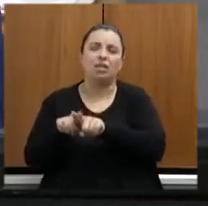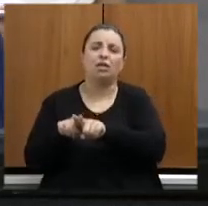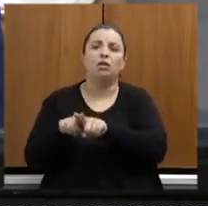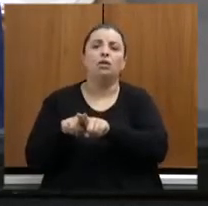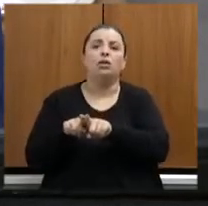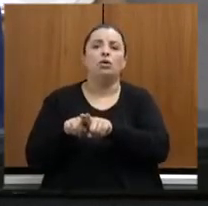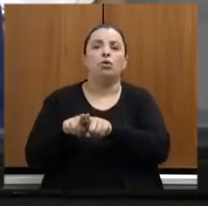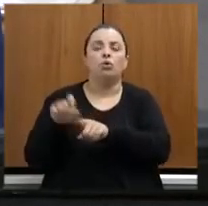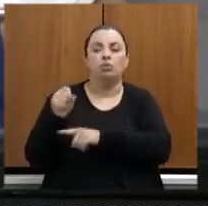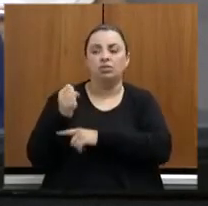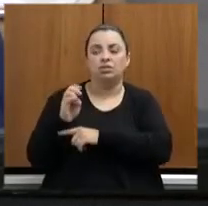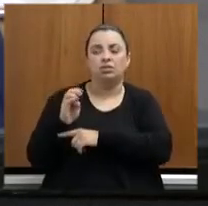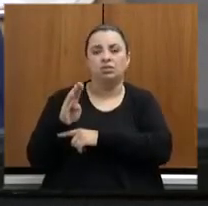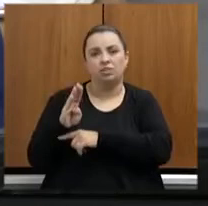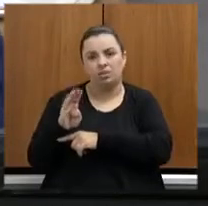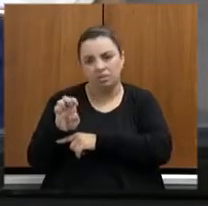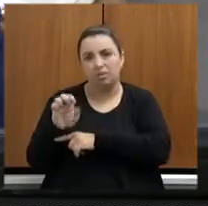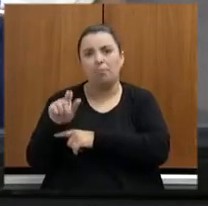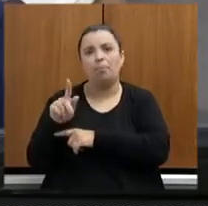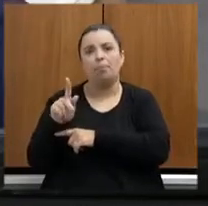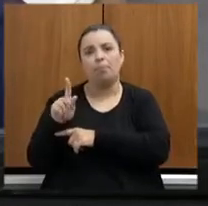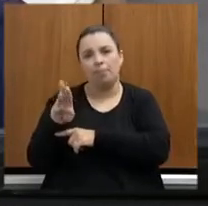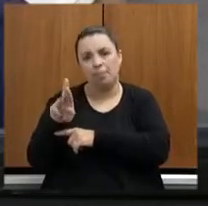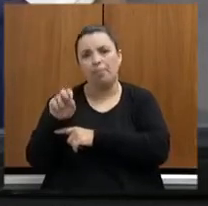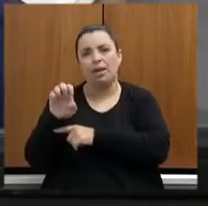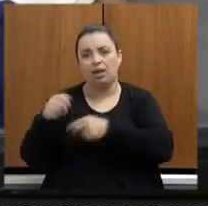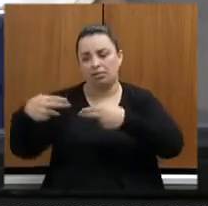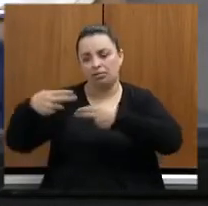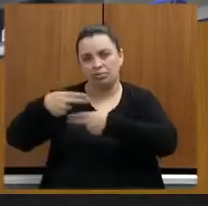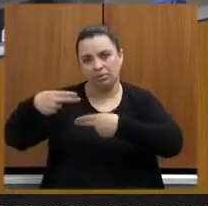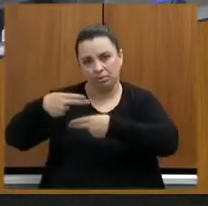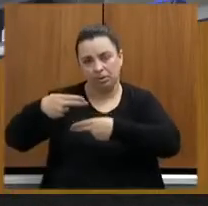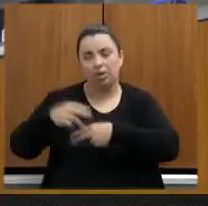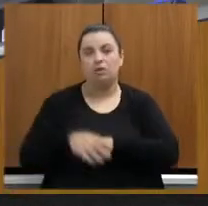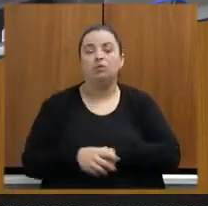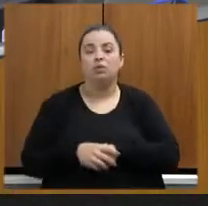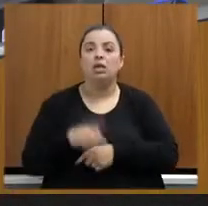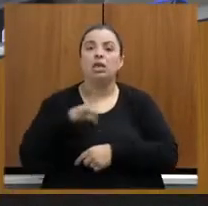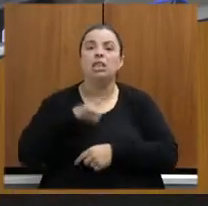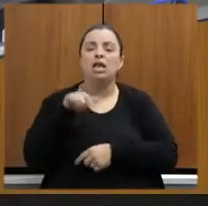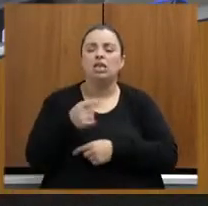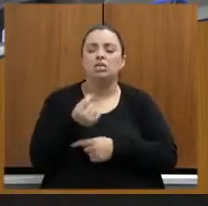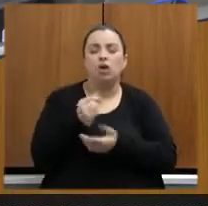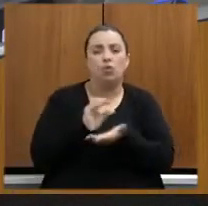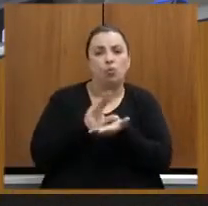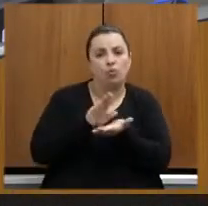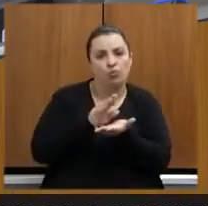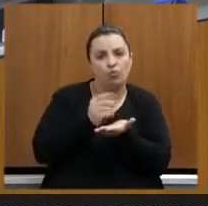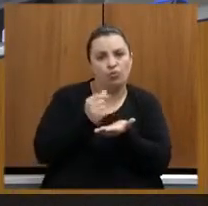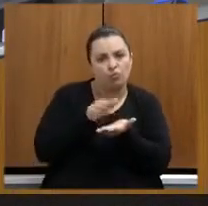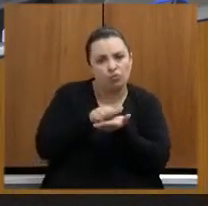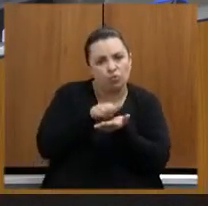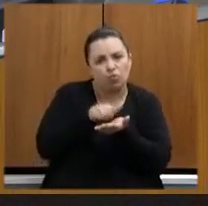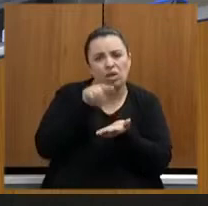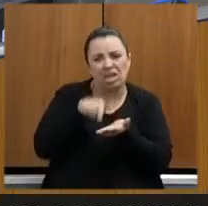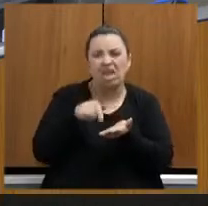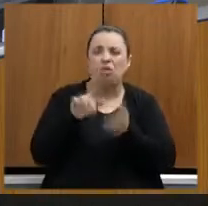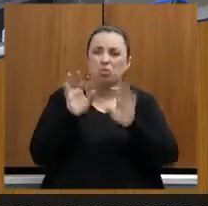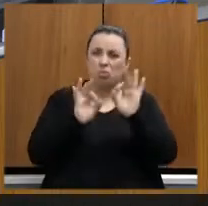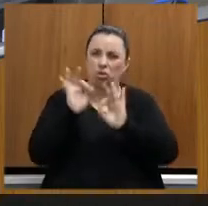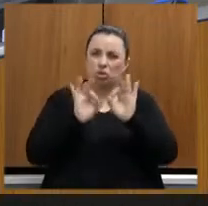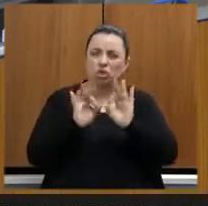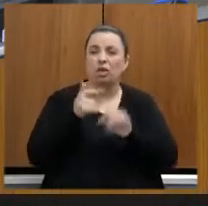são mais de 16 Consórcios o qual o ministério inclusive através desse fundo que abarcou agora o programa que a gente Minas Legal tem